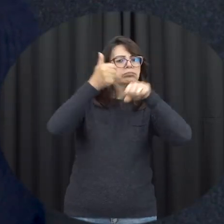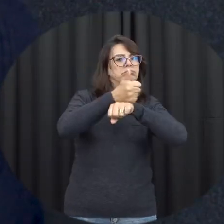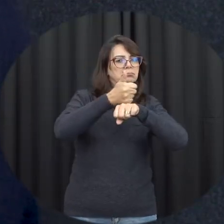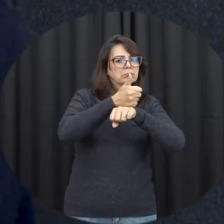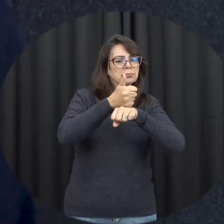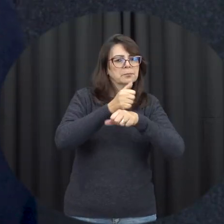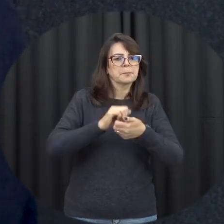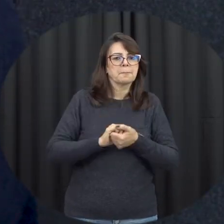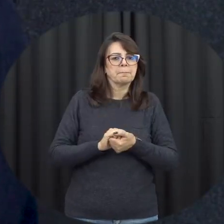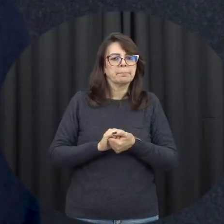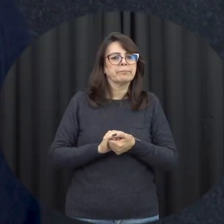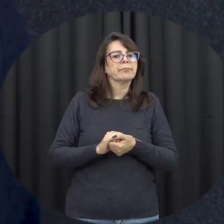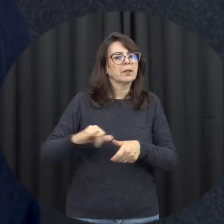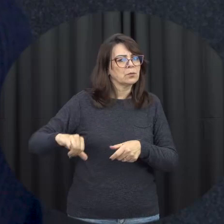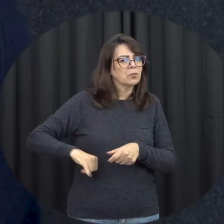verdade, né? Os enfermeiros